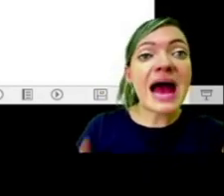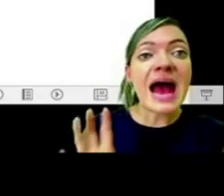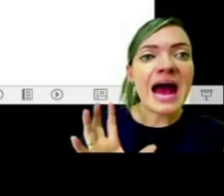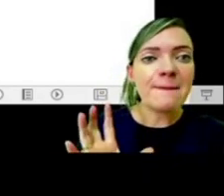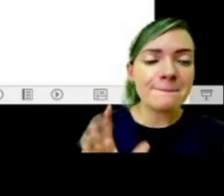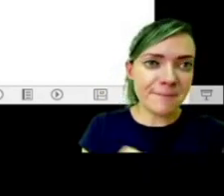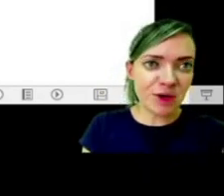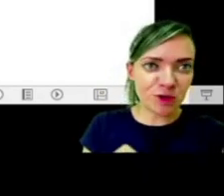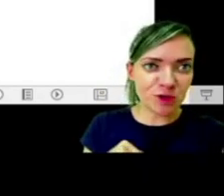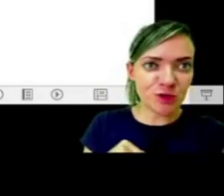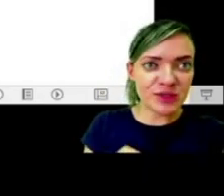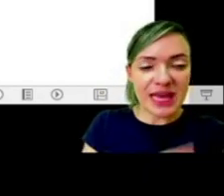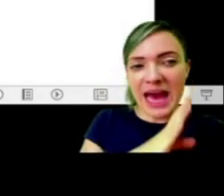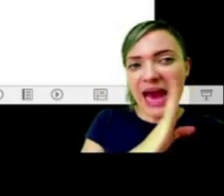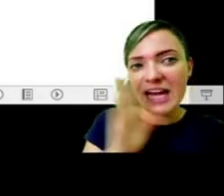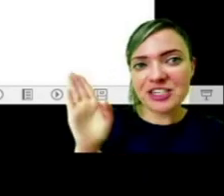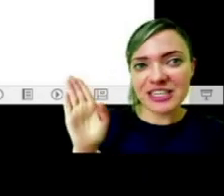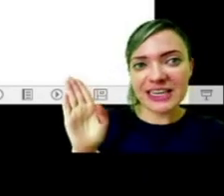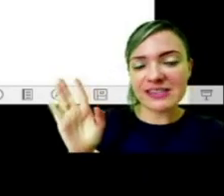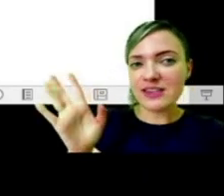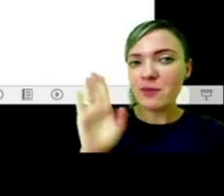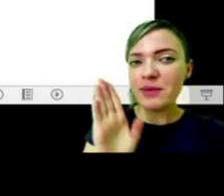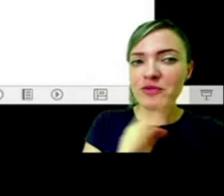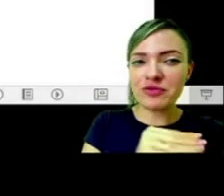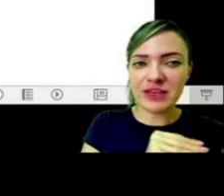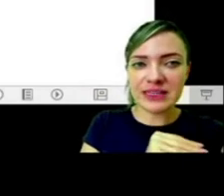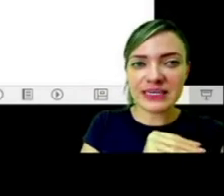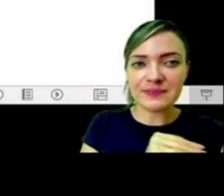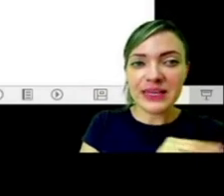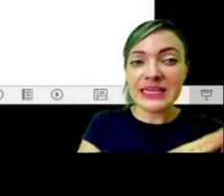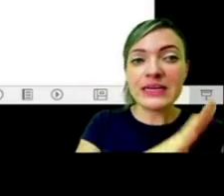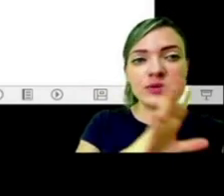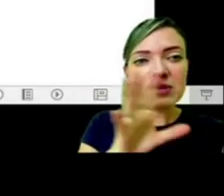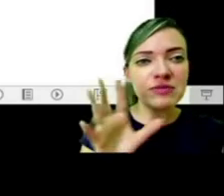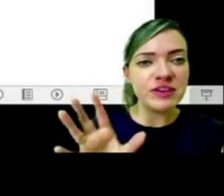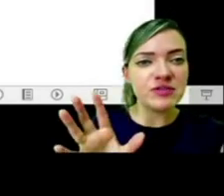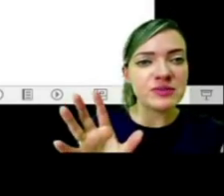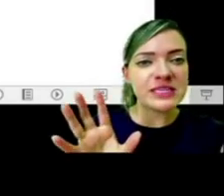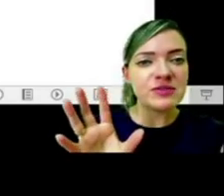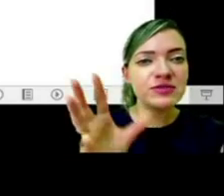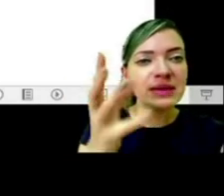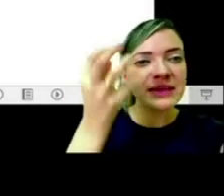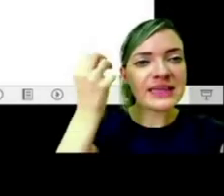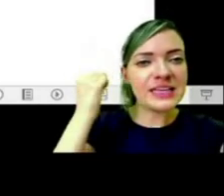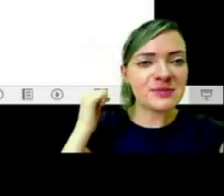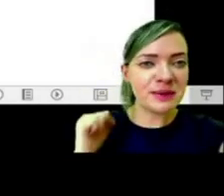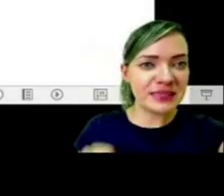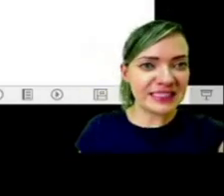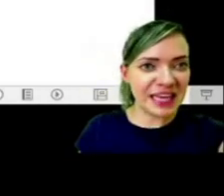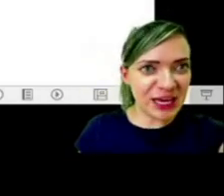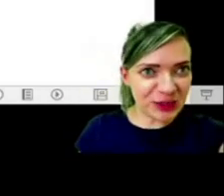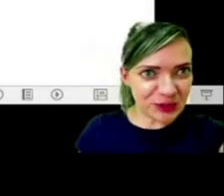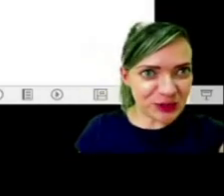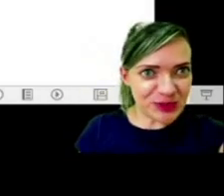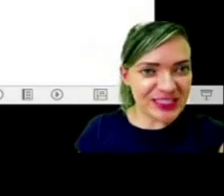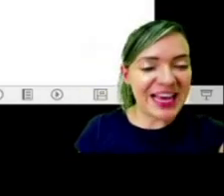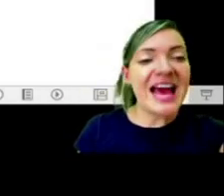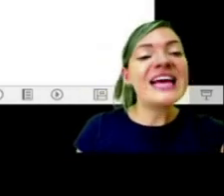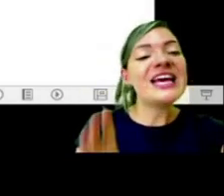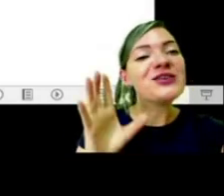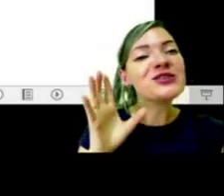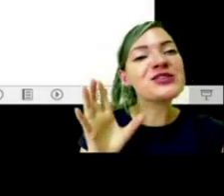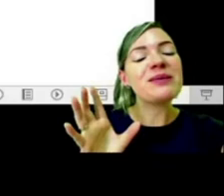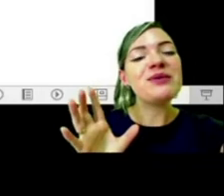chamam-se abióticos. A de negação, biovida. Não são vivos, mas são fundamentais para